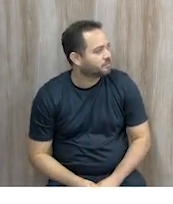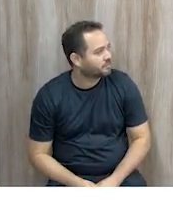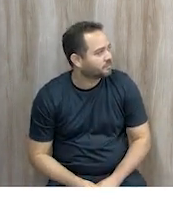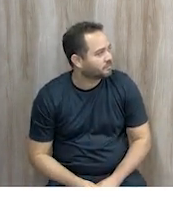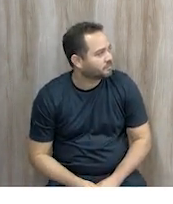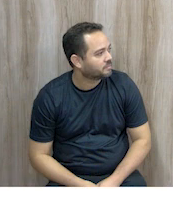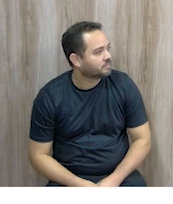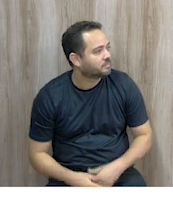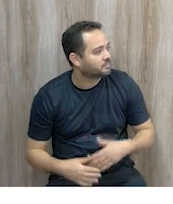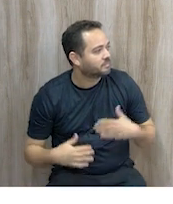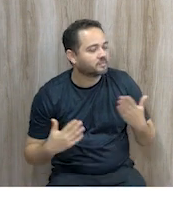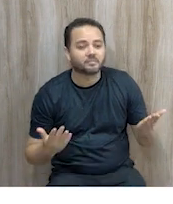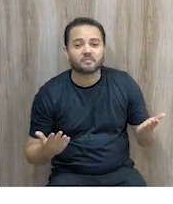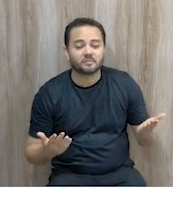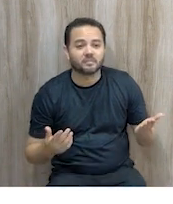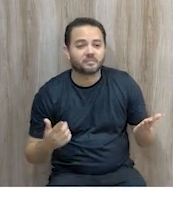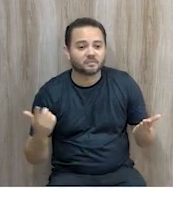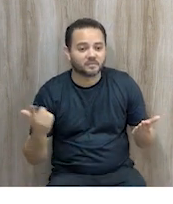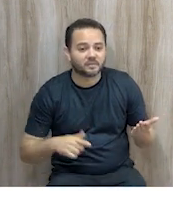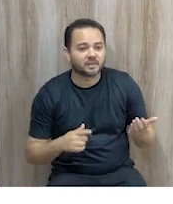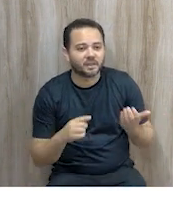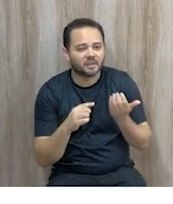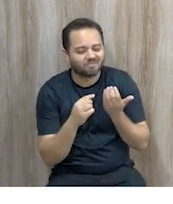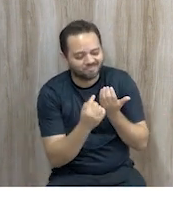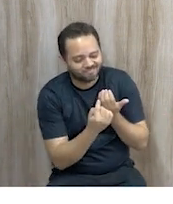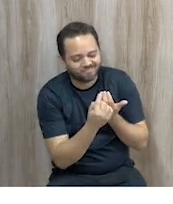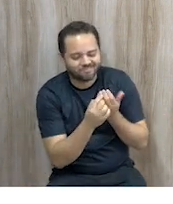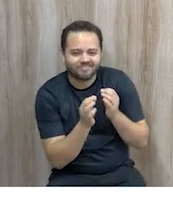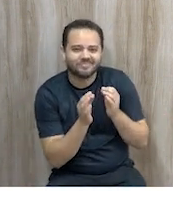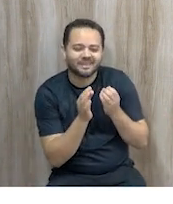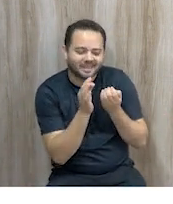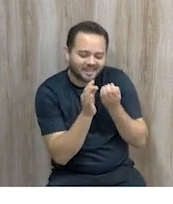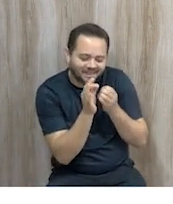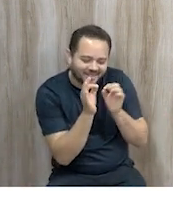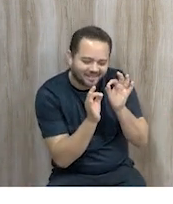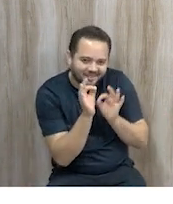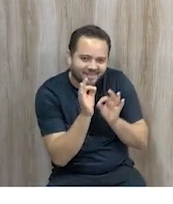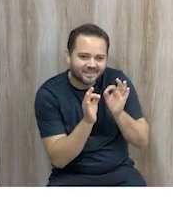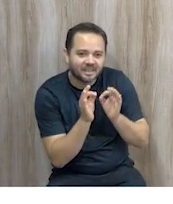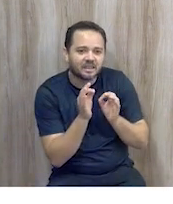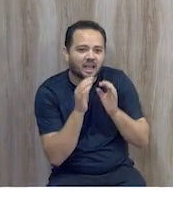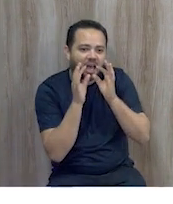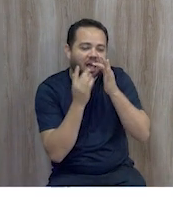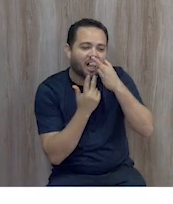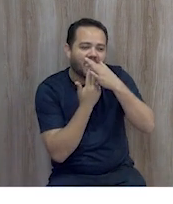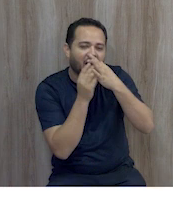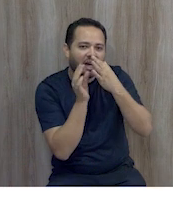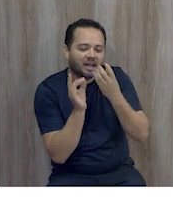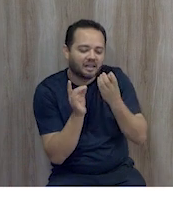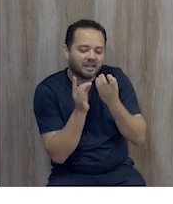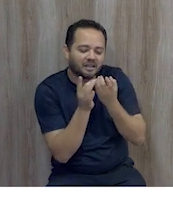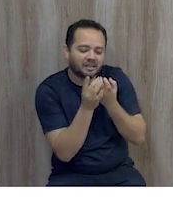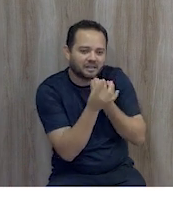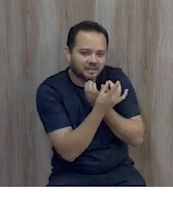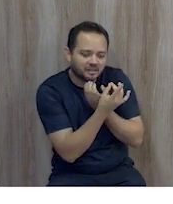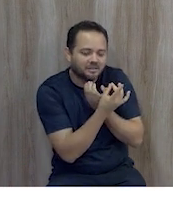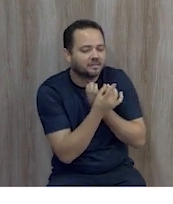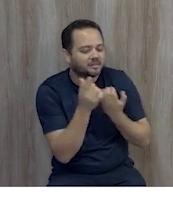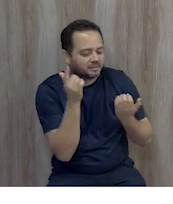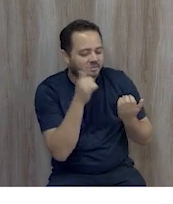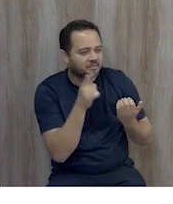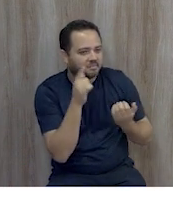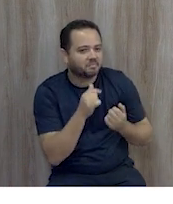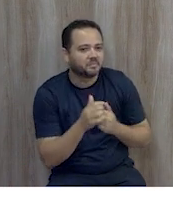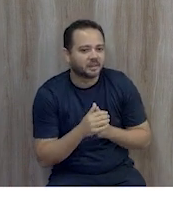gente traz de volta para que a gente possa recobrir, alterar fenótipo através de um enxerto de tecido conjuntivo, tá? E aí